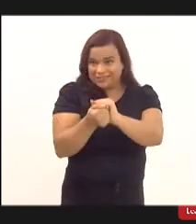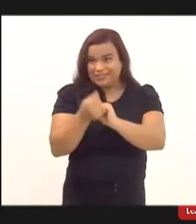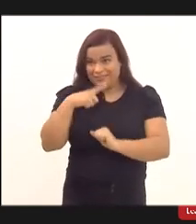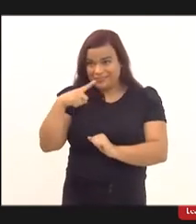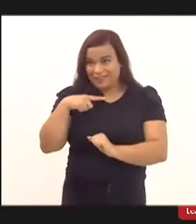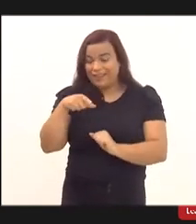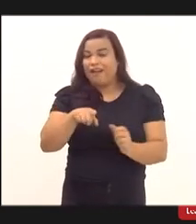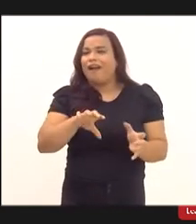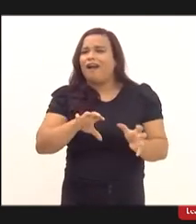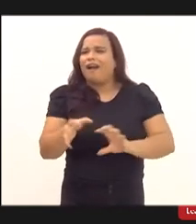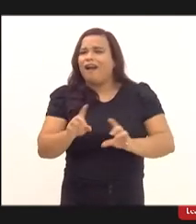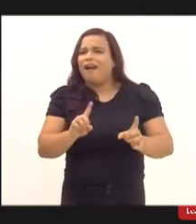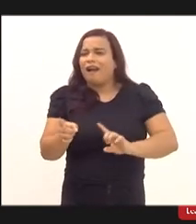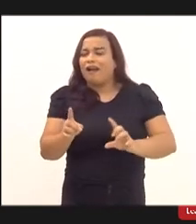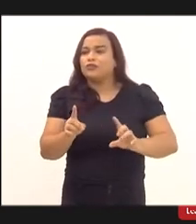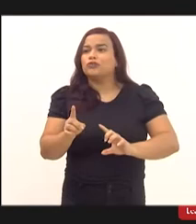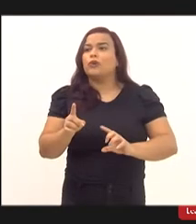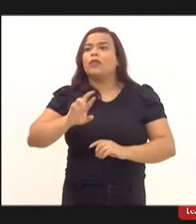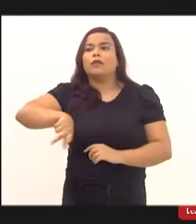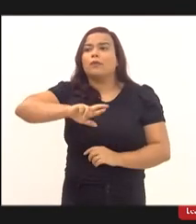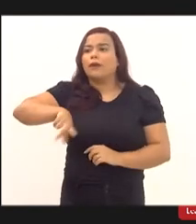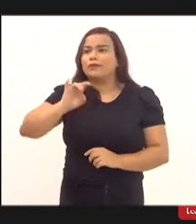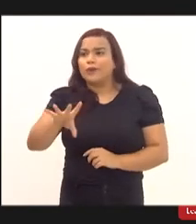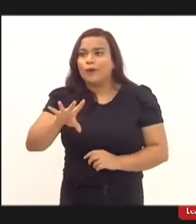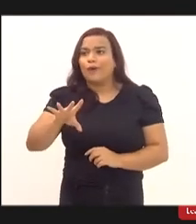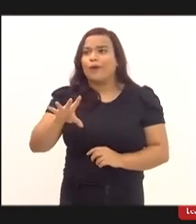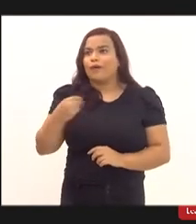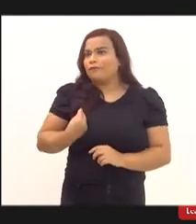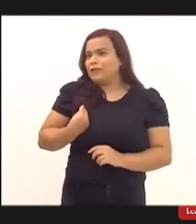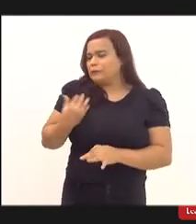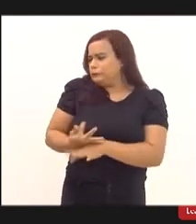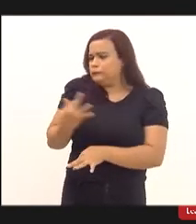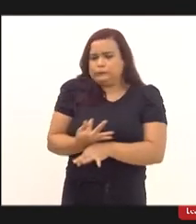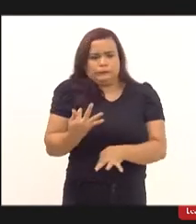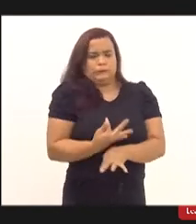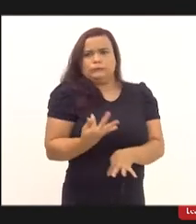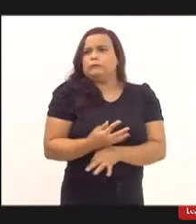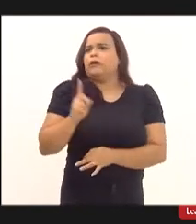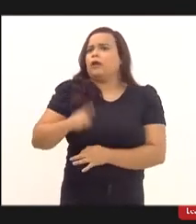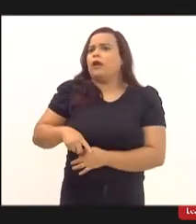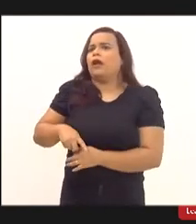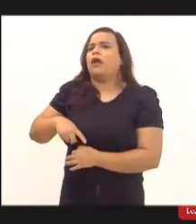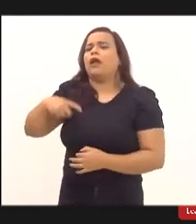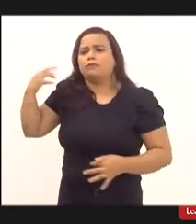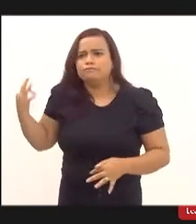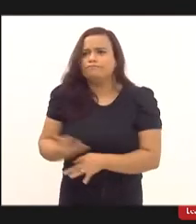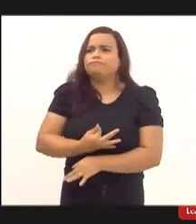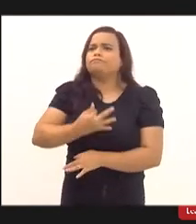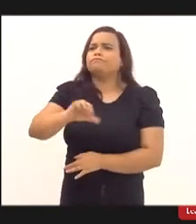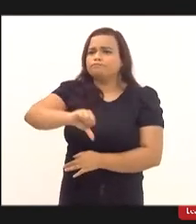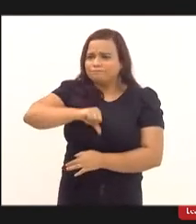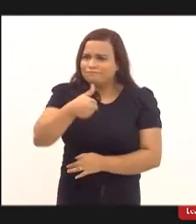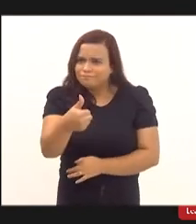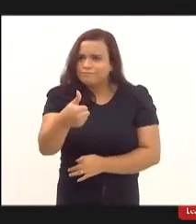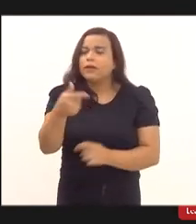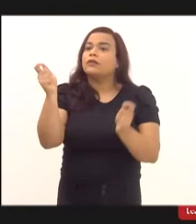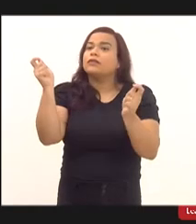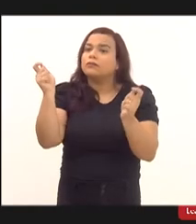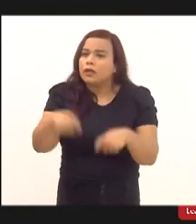o rádio não é apenas um sobrevivente ele é um resistente alcança